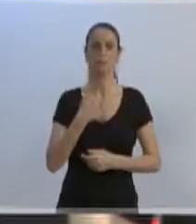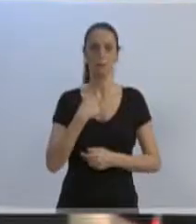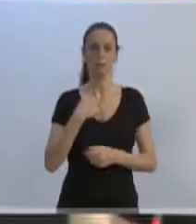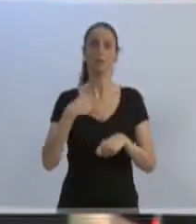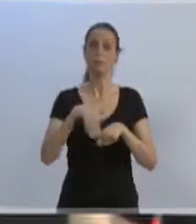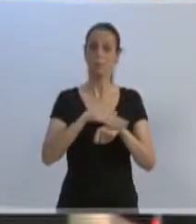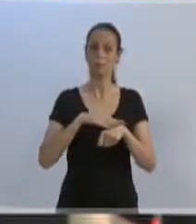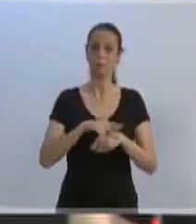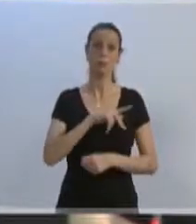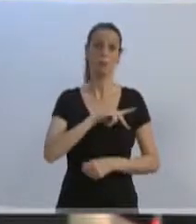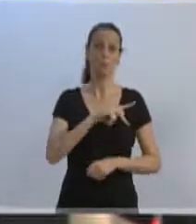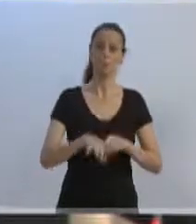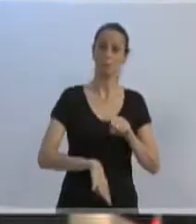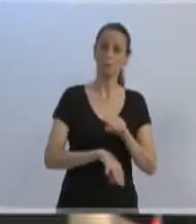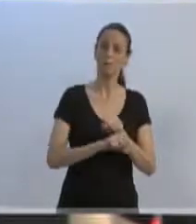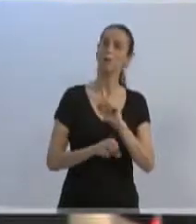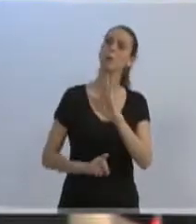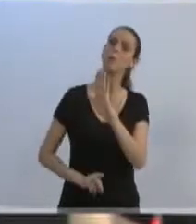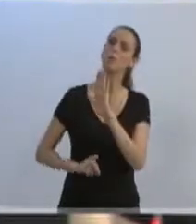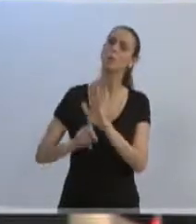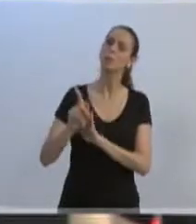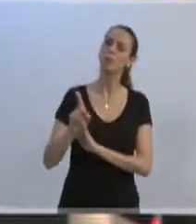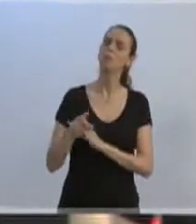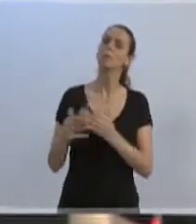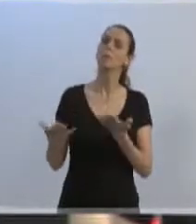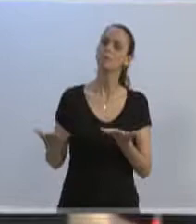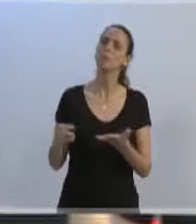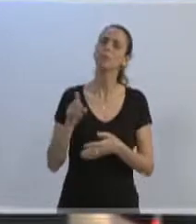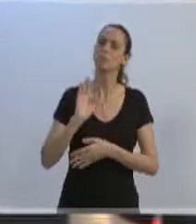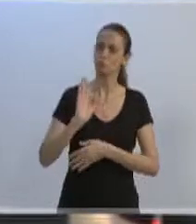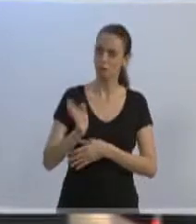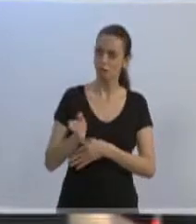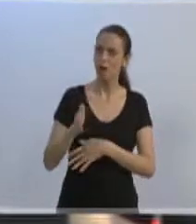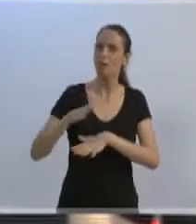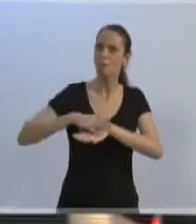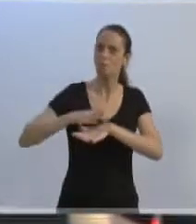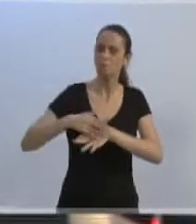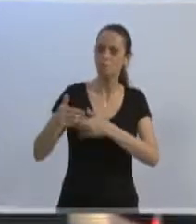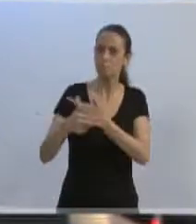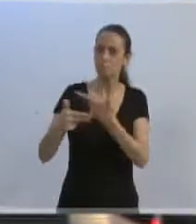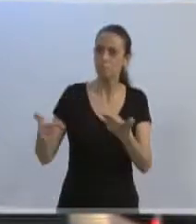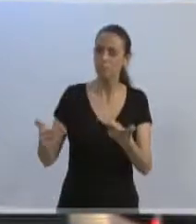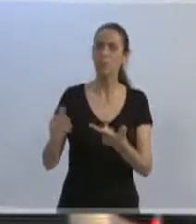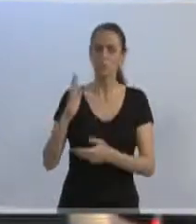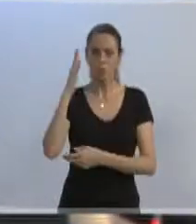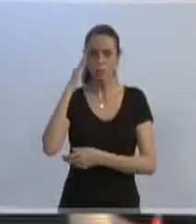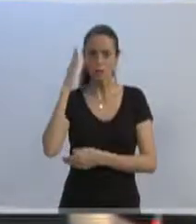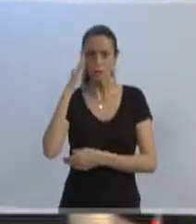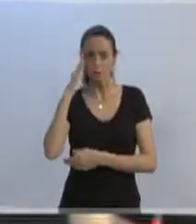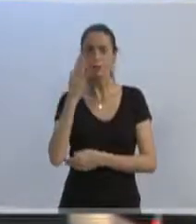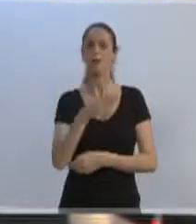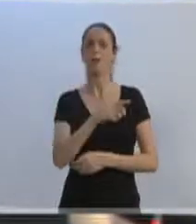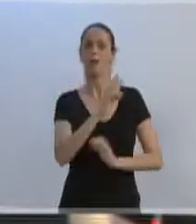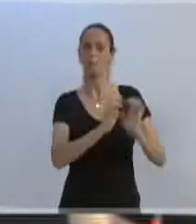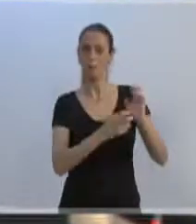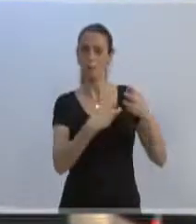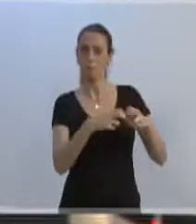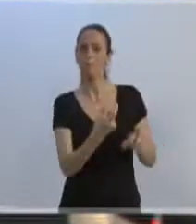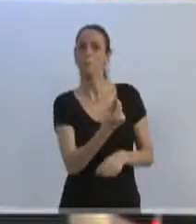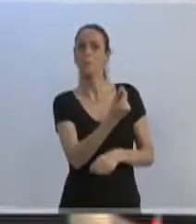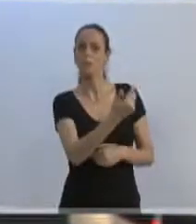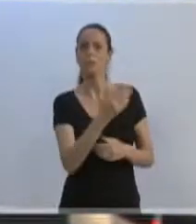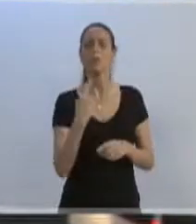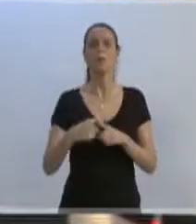do seterb e perguntei se ele já haviam tomado alguma medida se estavam a par de toda a situação levantada aqui pelo